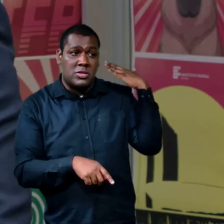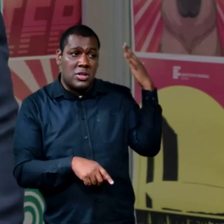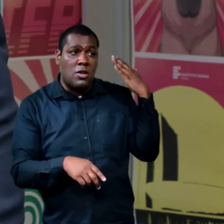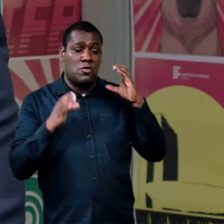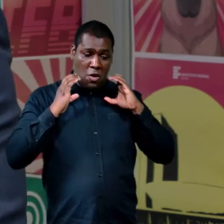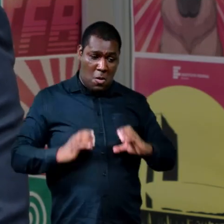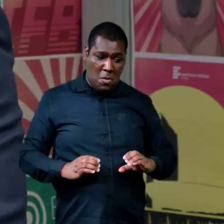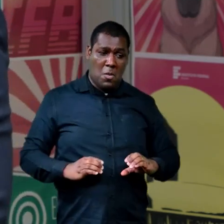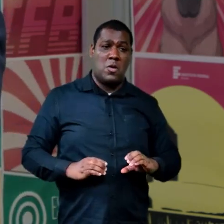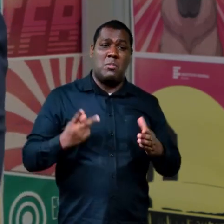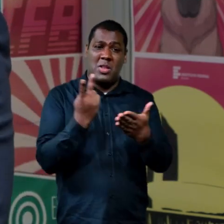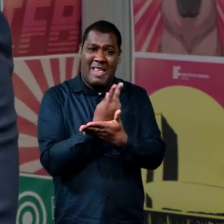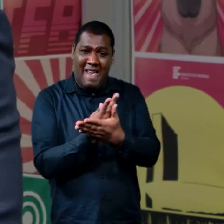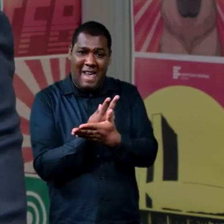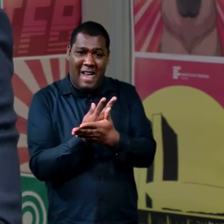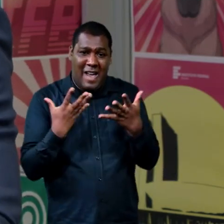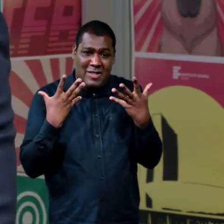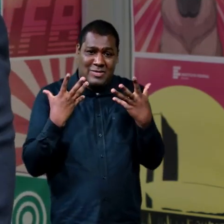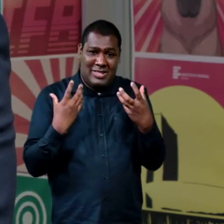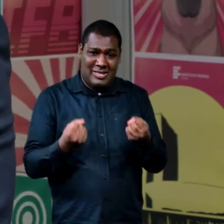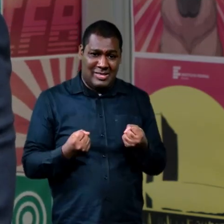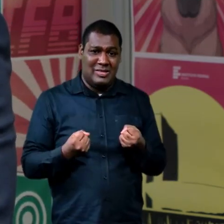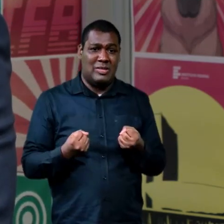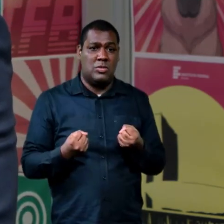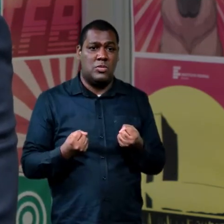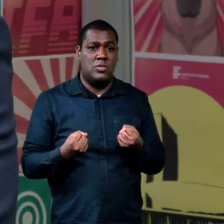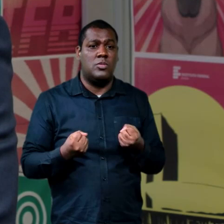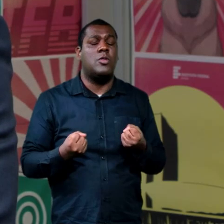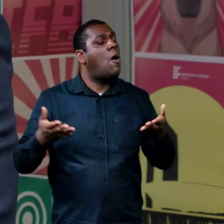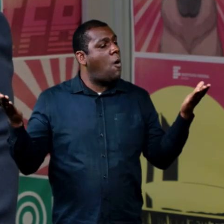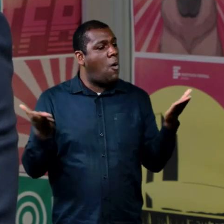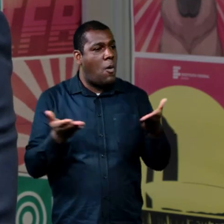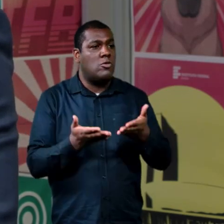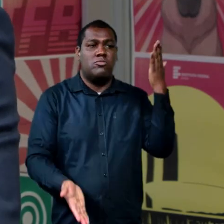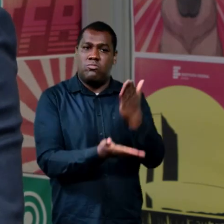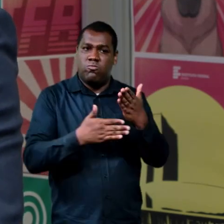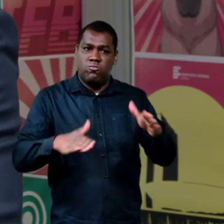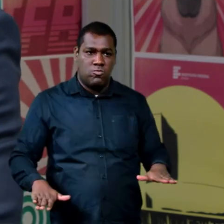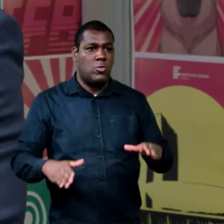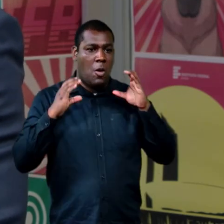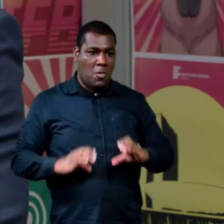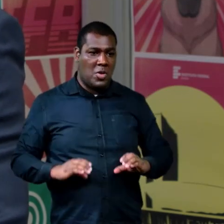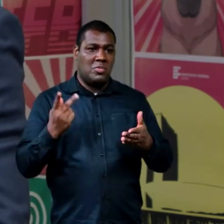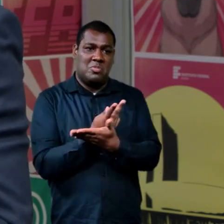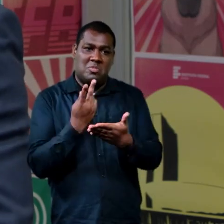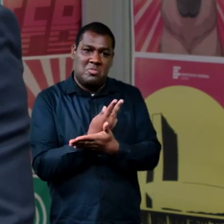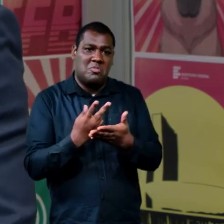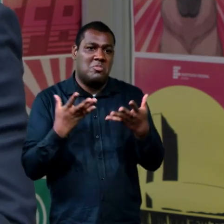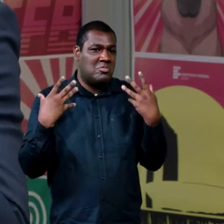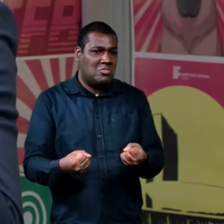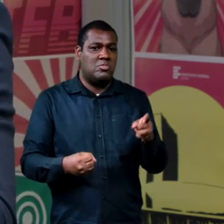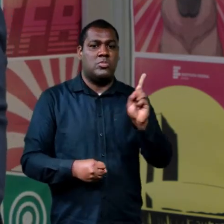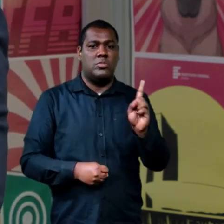eram tolerados, não vou dizer nem que eram aceitos, eram tolerados, hoje não são mais. Então, espero que se aproveite, se tiver